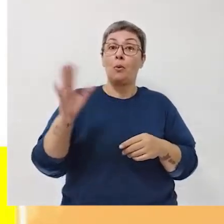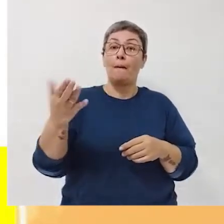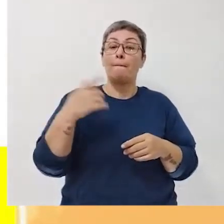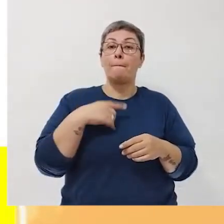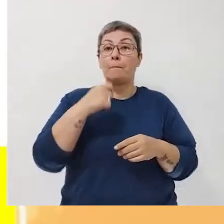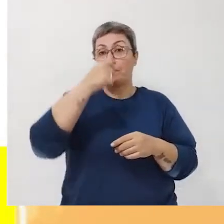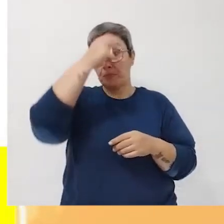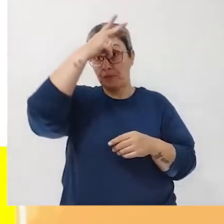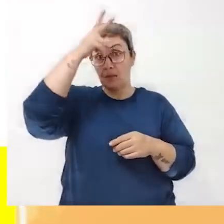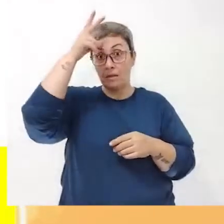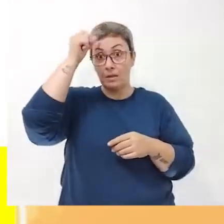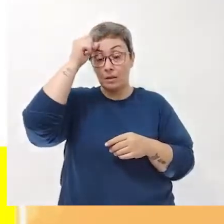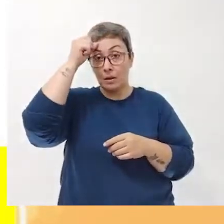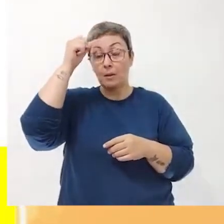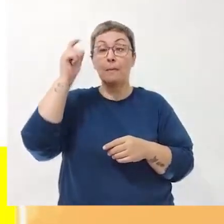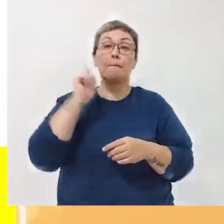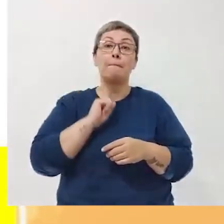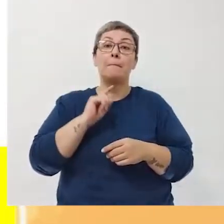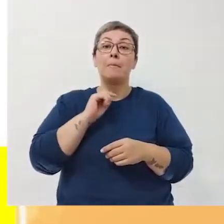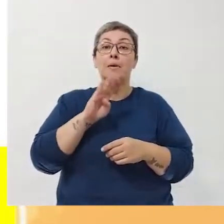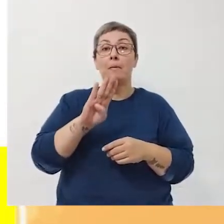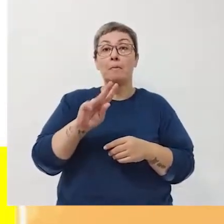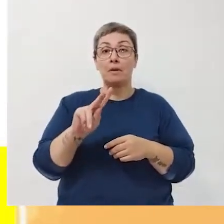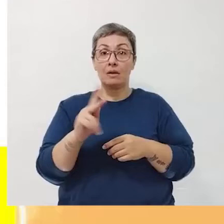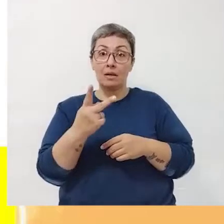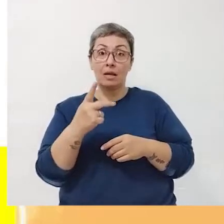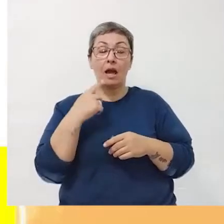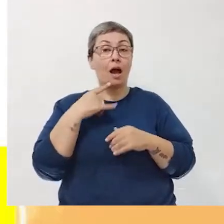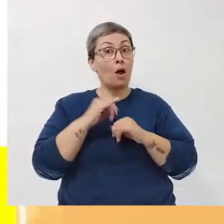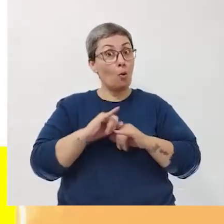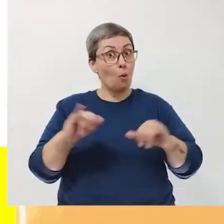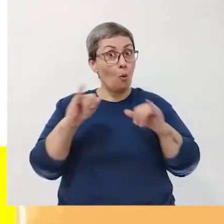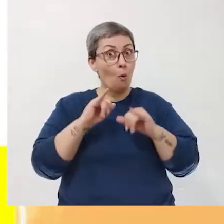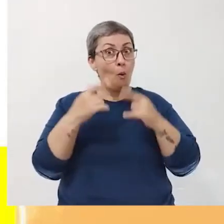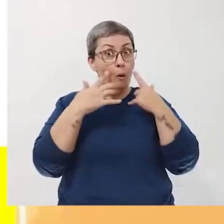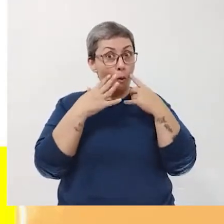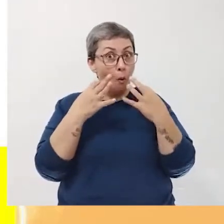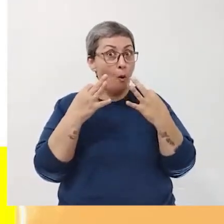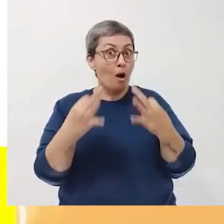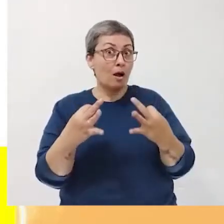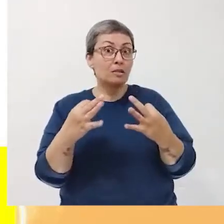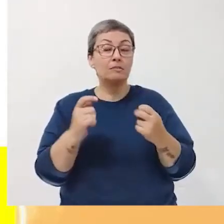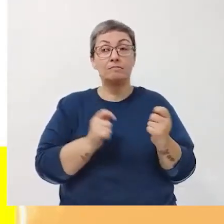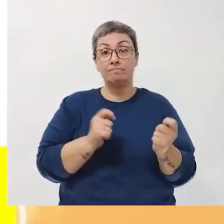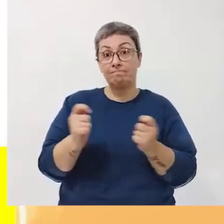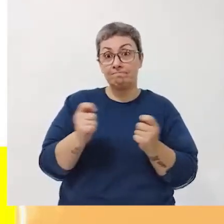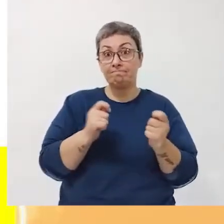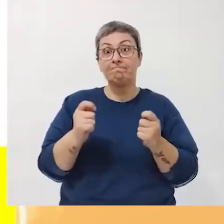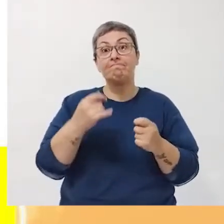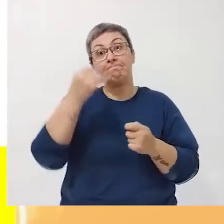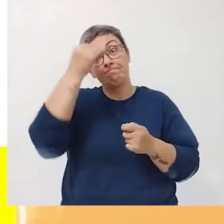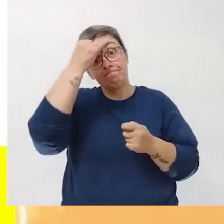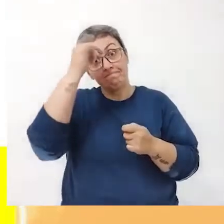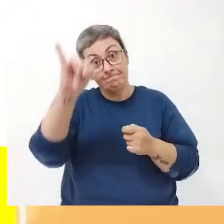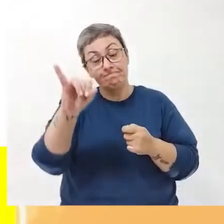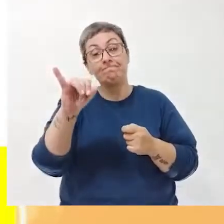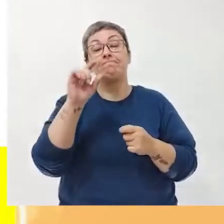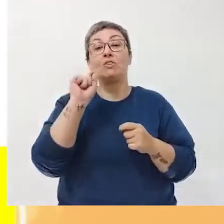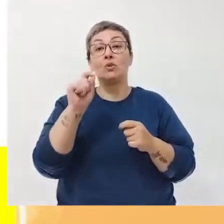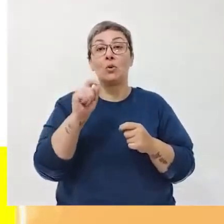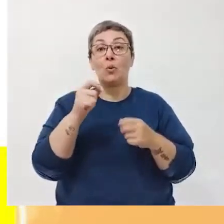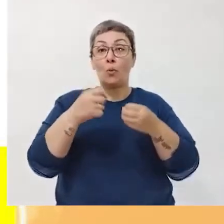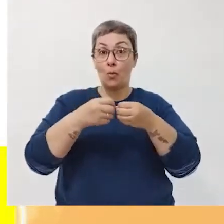na Prefeitura de Belo Horizonte, com o intuito de alertar os consumidores de energia a evitar